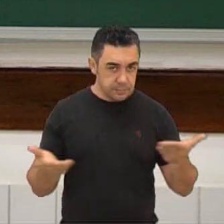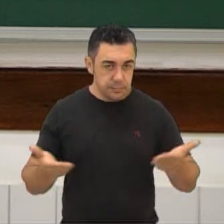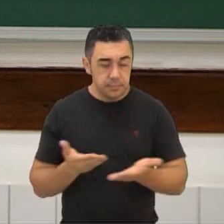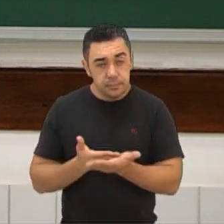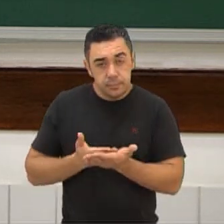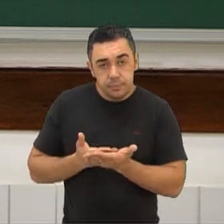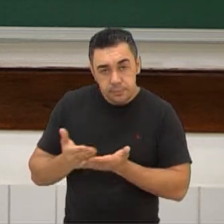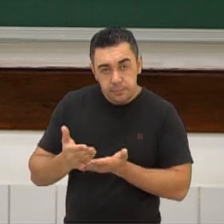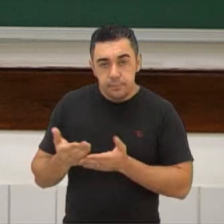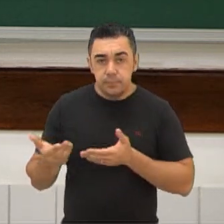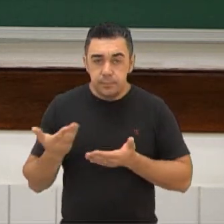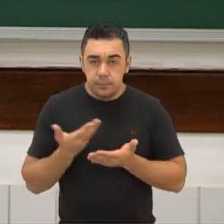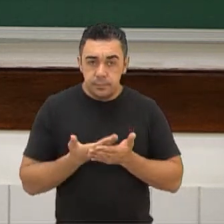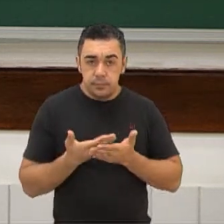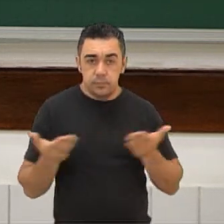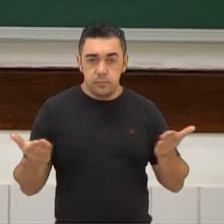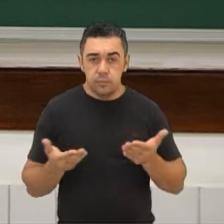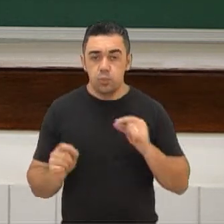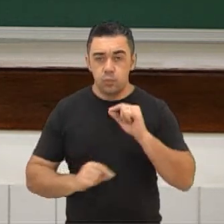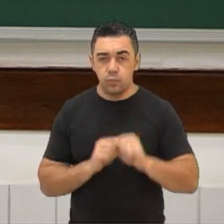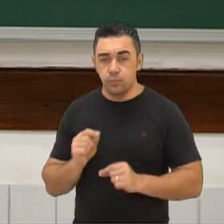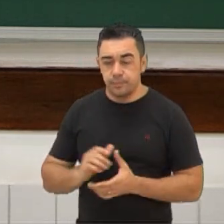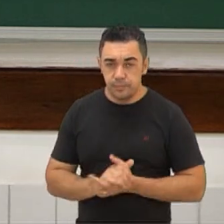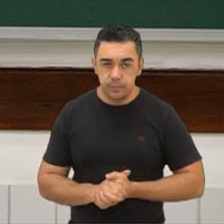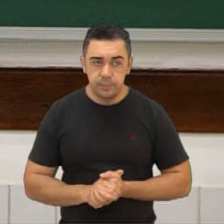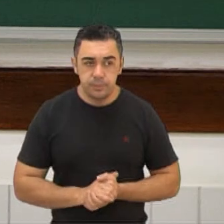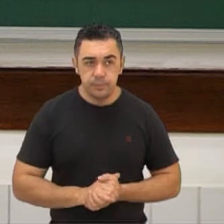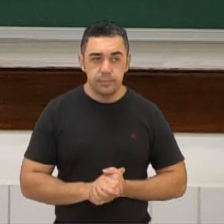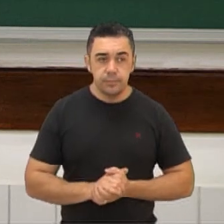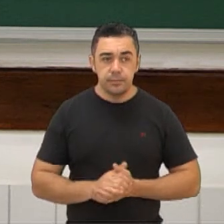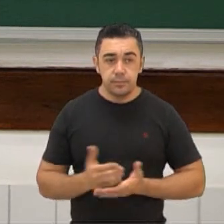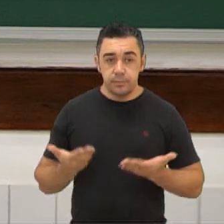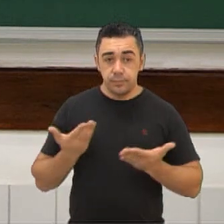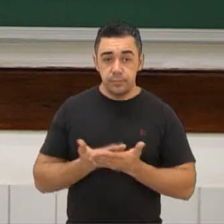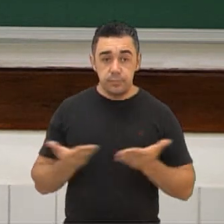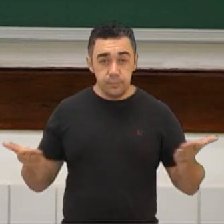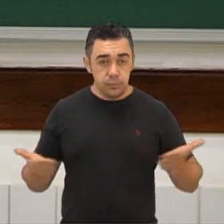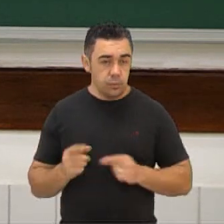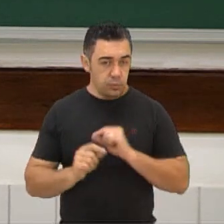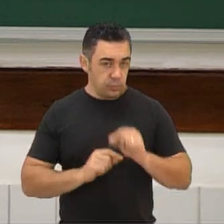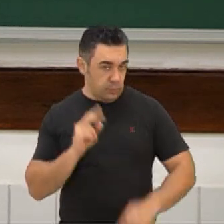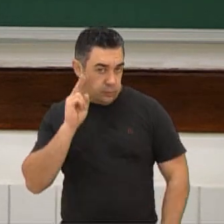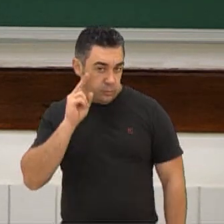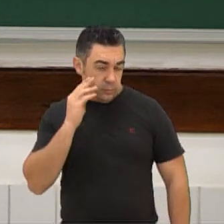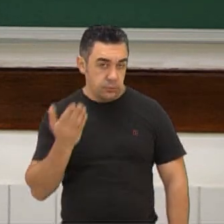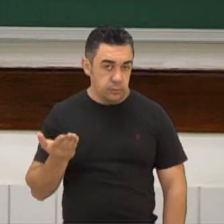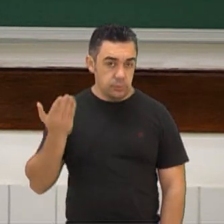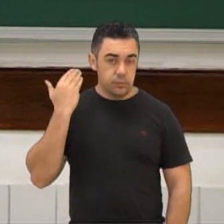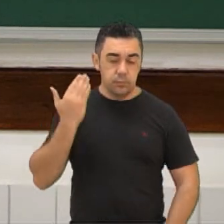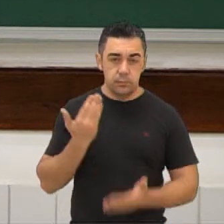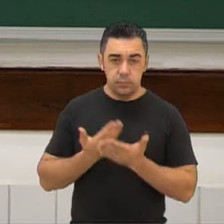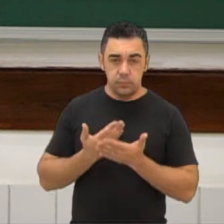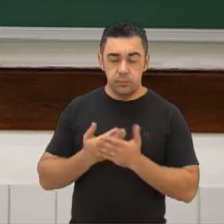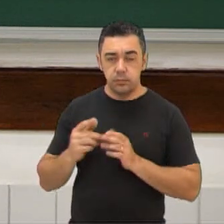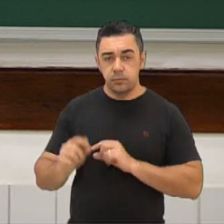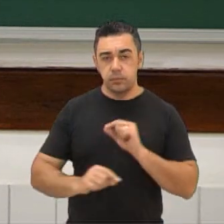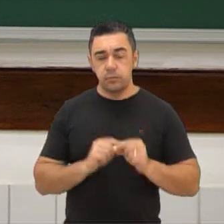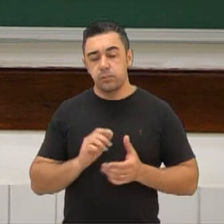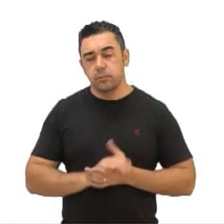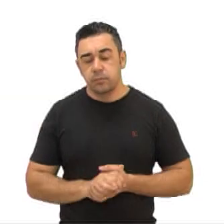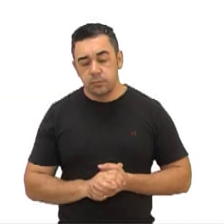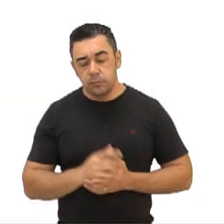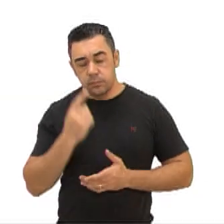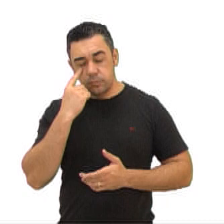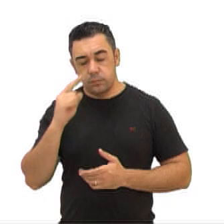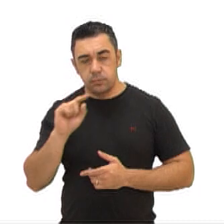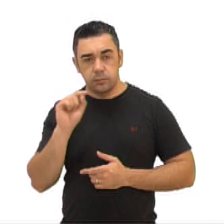Então vamos retornando aí para a aula de hoje. Na aula de hoje, vamos relembrar aí o que a gente viu na última aula. Na última